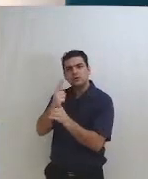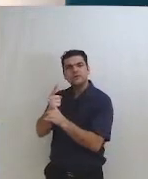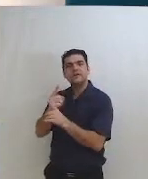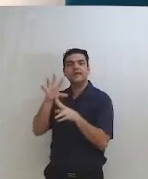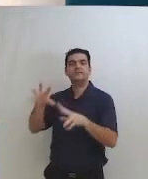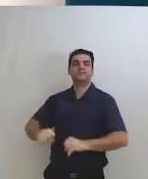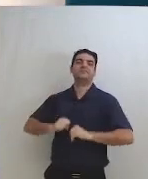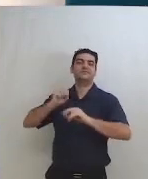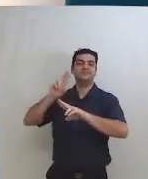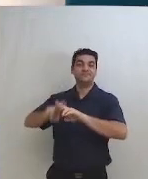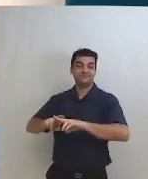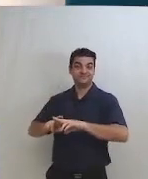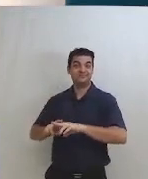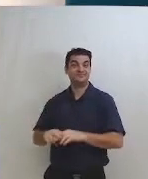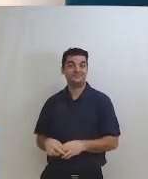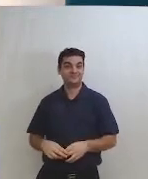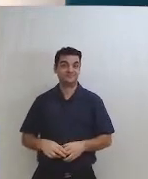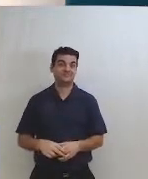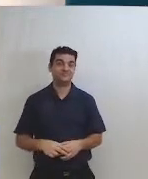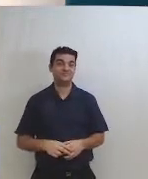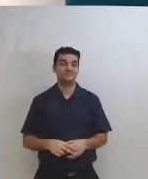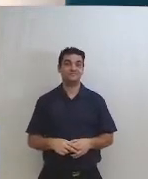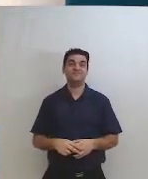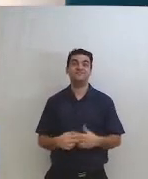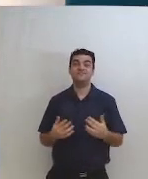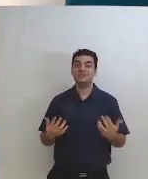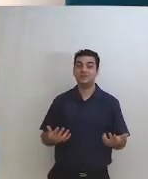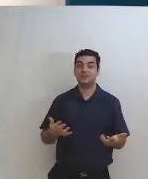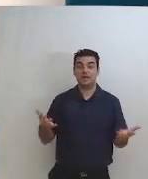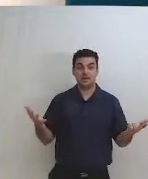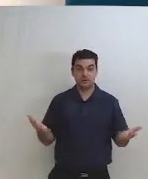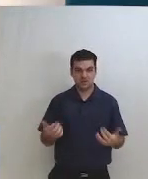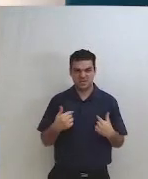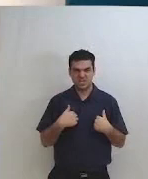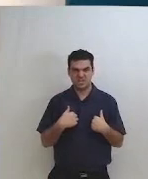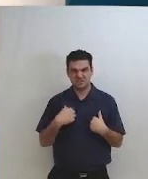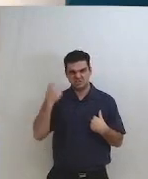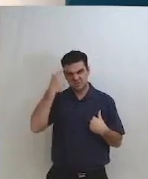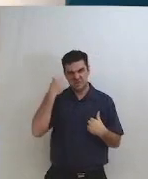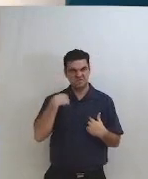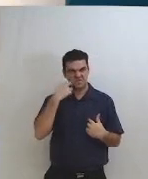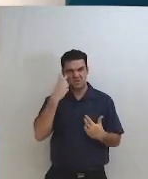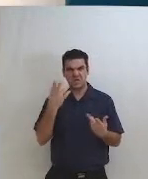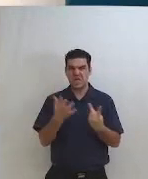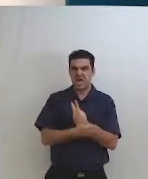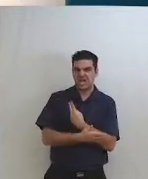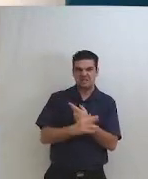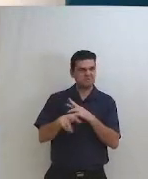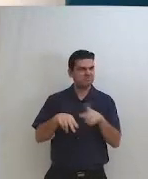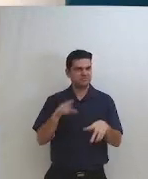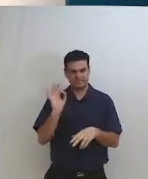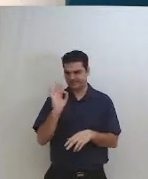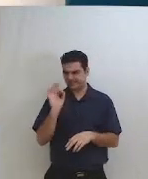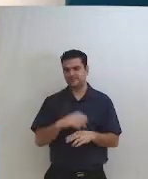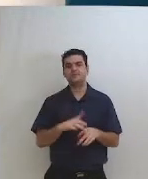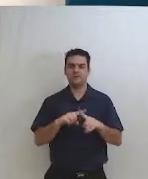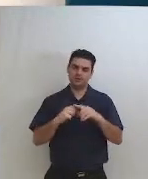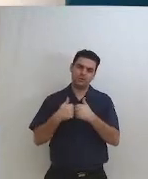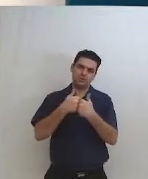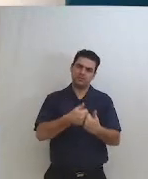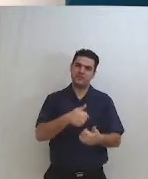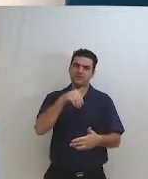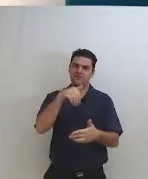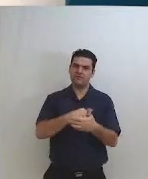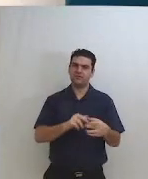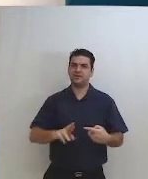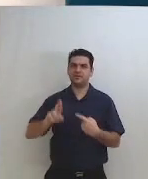condenação em primeira instância. Nesse caso, não percebi existência de constrangimento legal, acompanho o voto da eminente relatora. É como eu